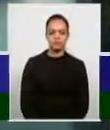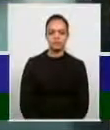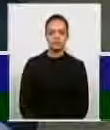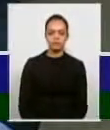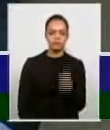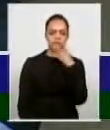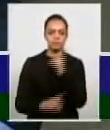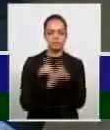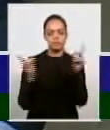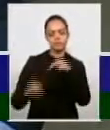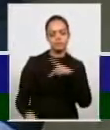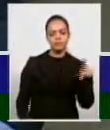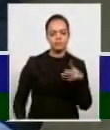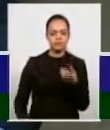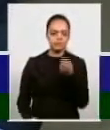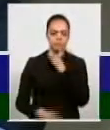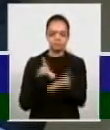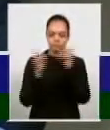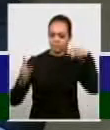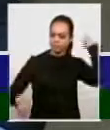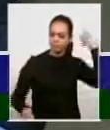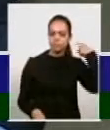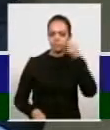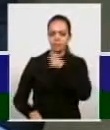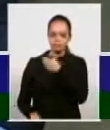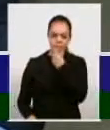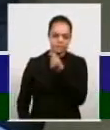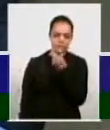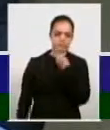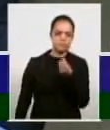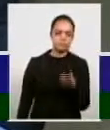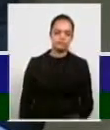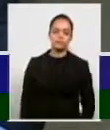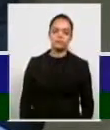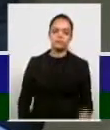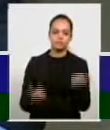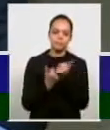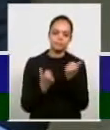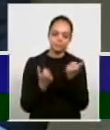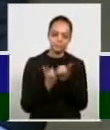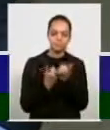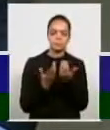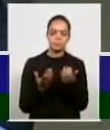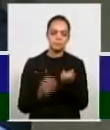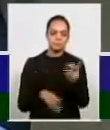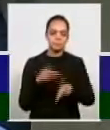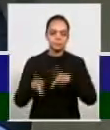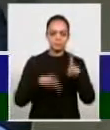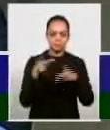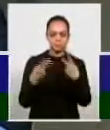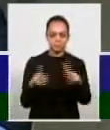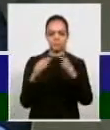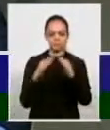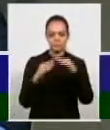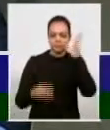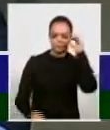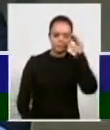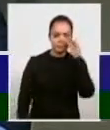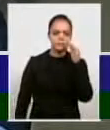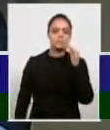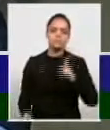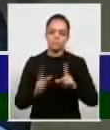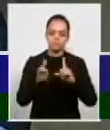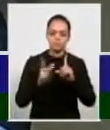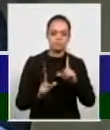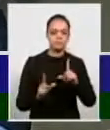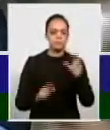Bom dia, presidente. Bom dia, vereadores, vereadoras, assessores, população em casa que nos assiste através da